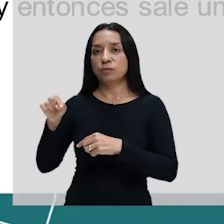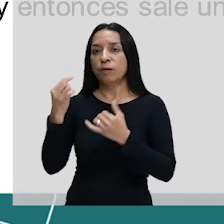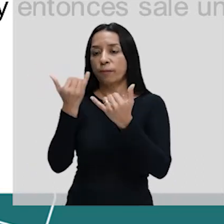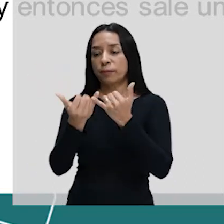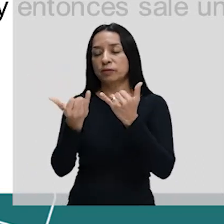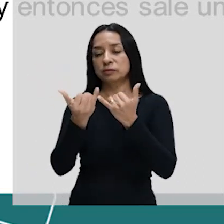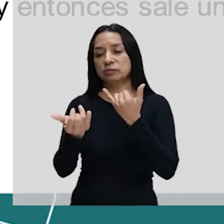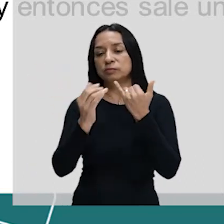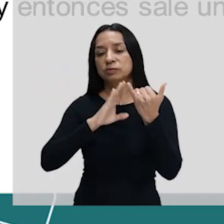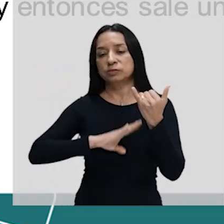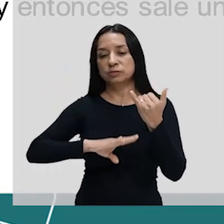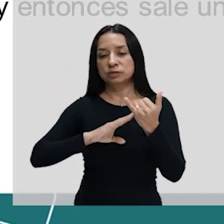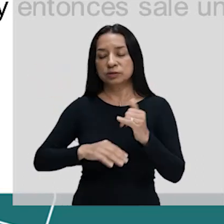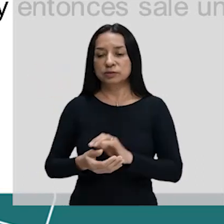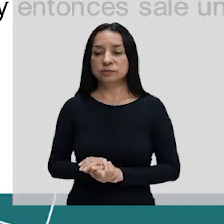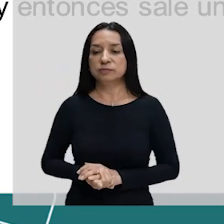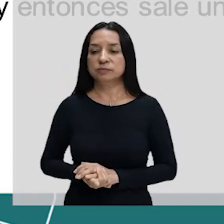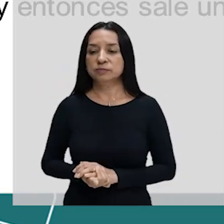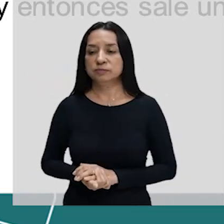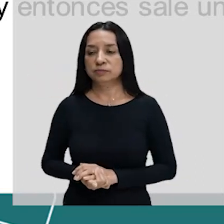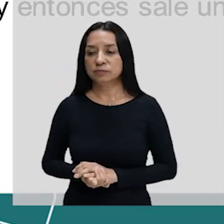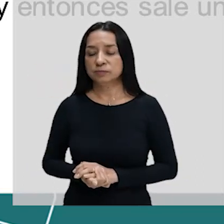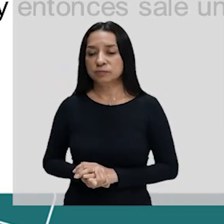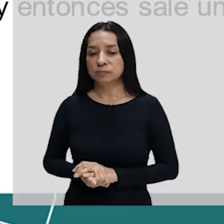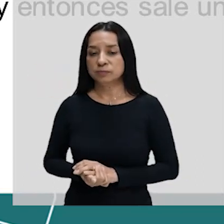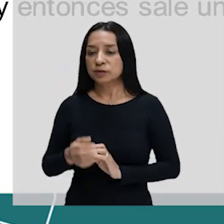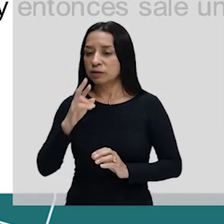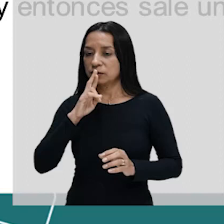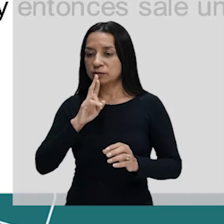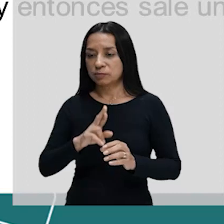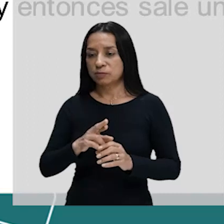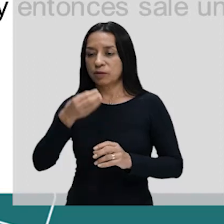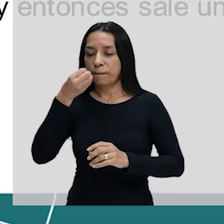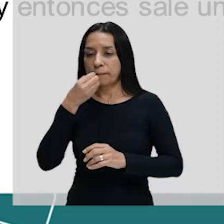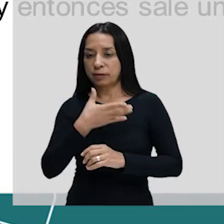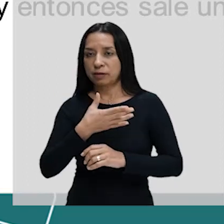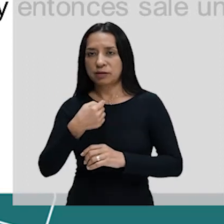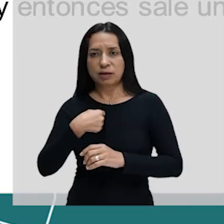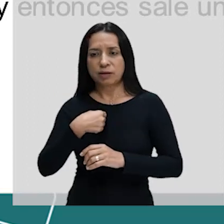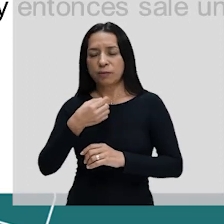respondem, vou bem, né? Ou vamos bem, se você tiver